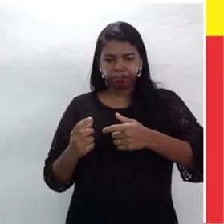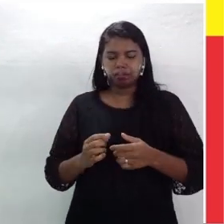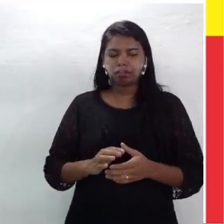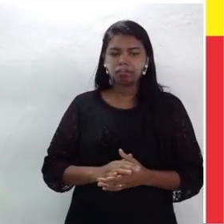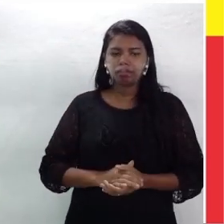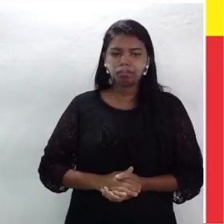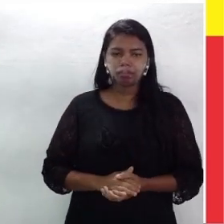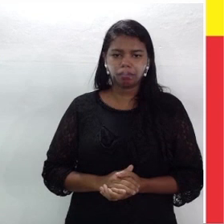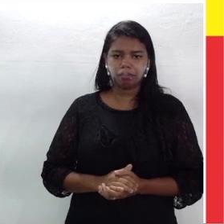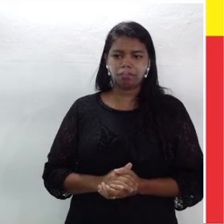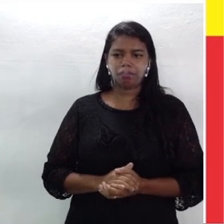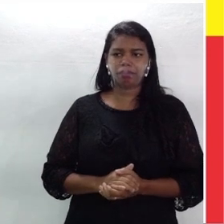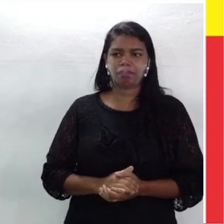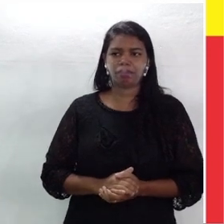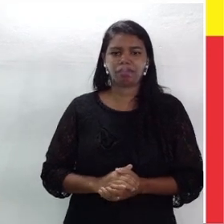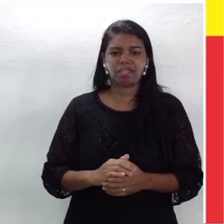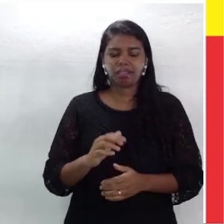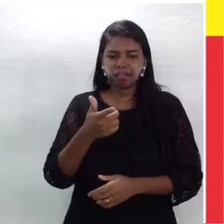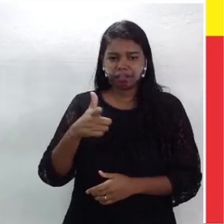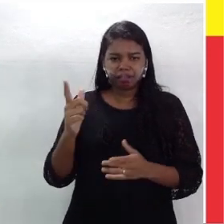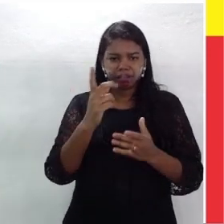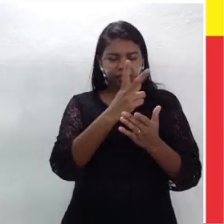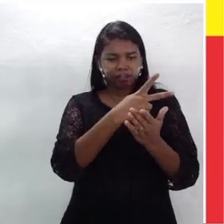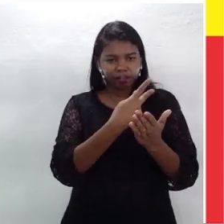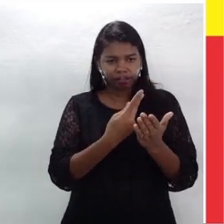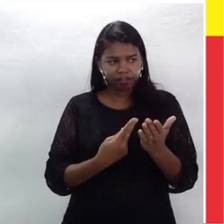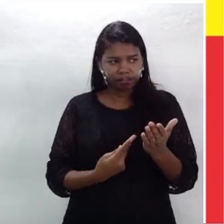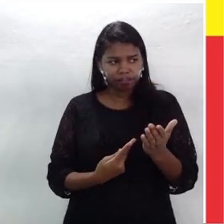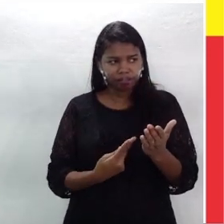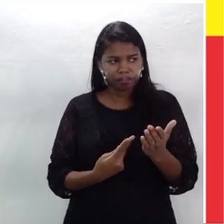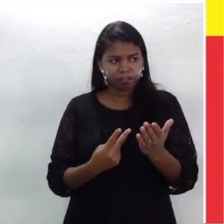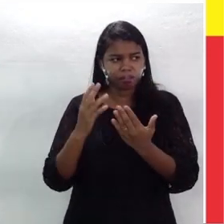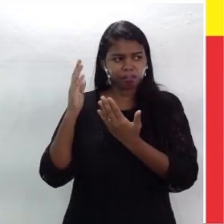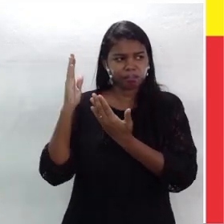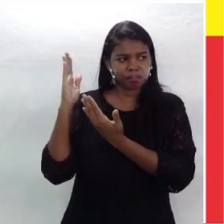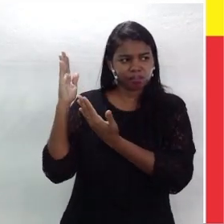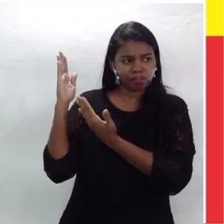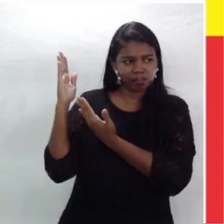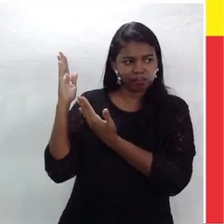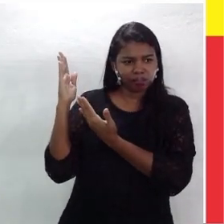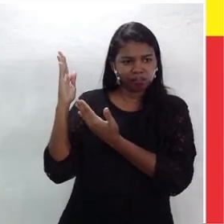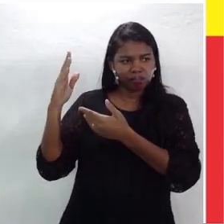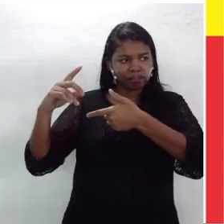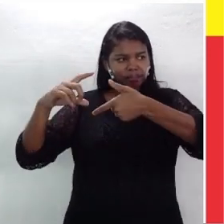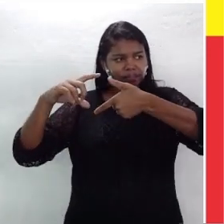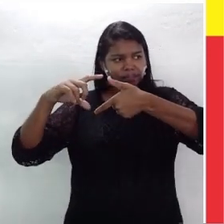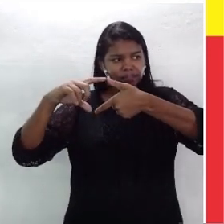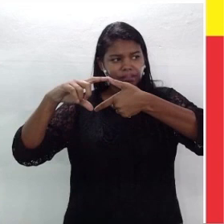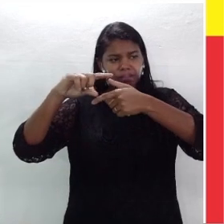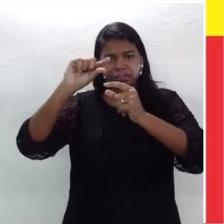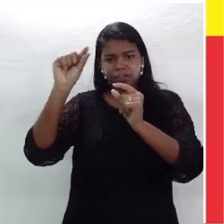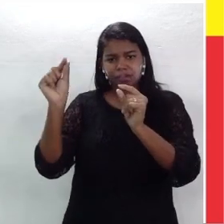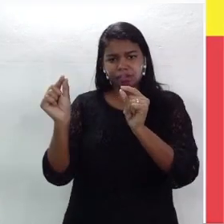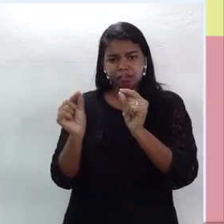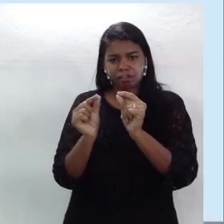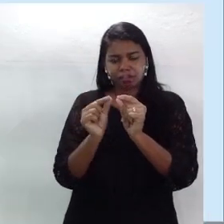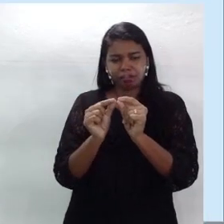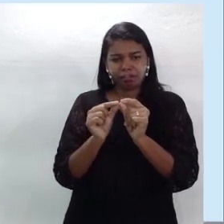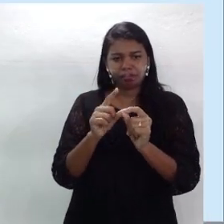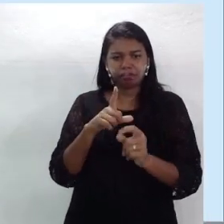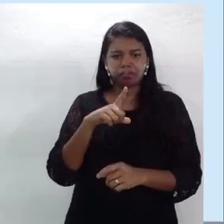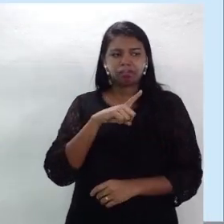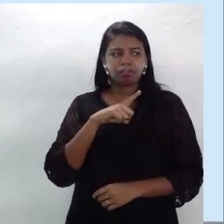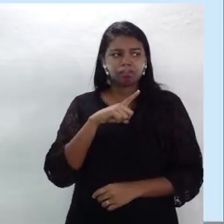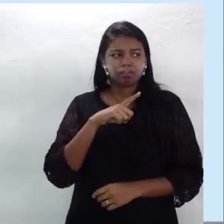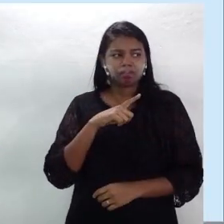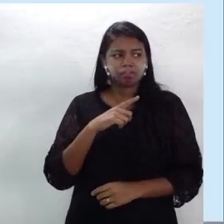possível. Se fosse outra figura, um círculo, por exemplo, ele estaria entre